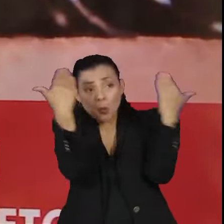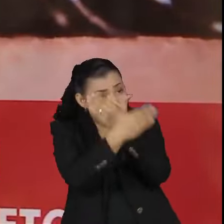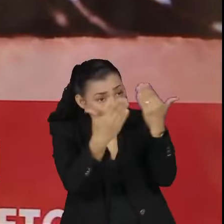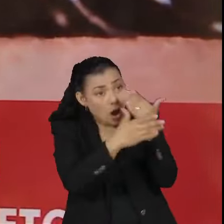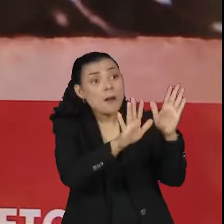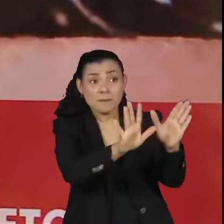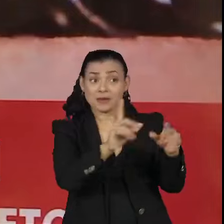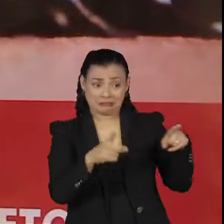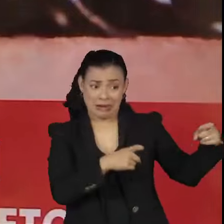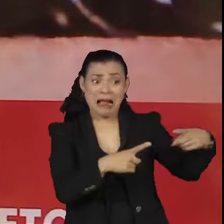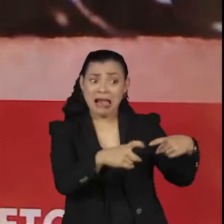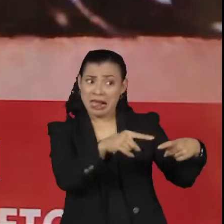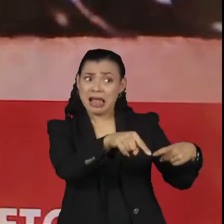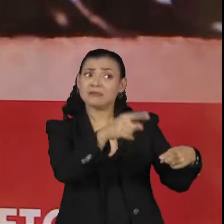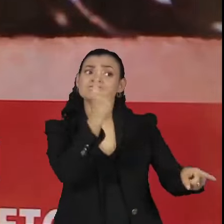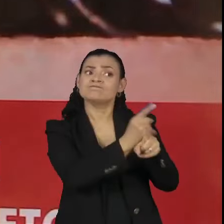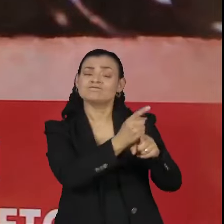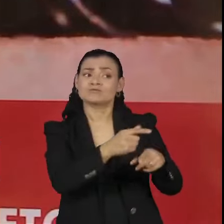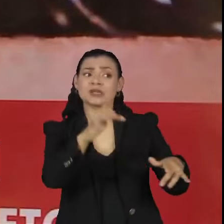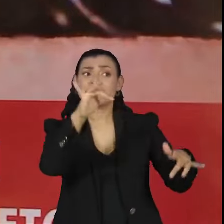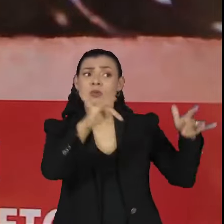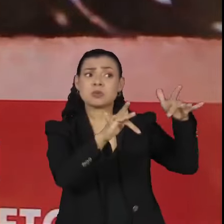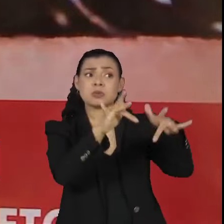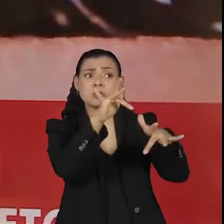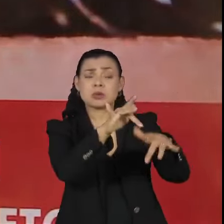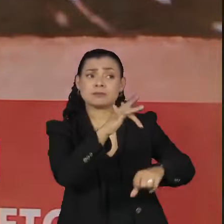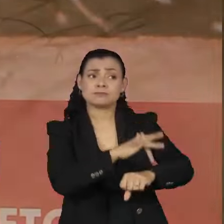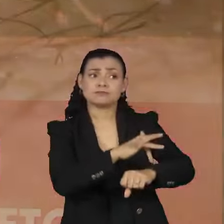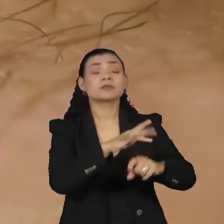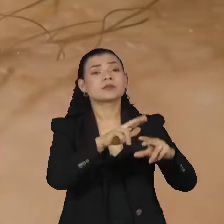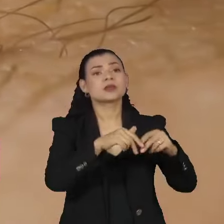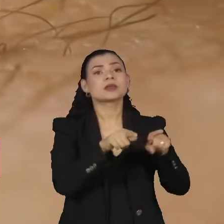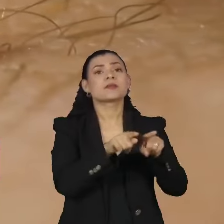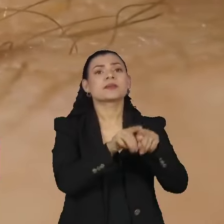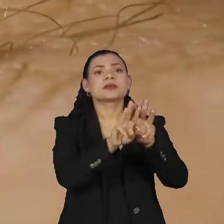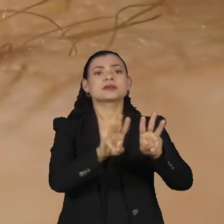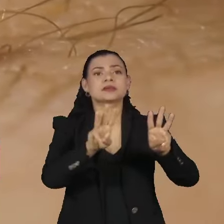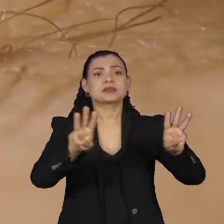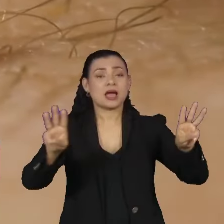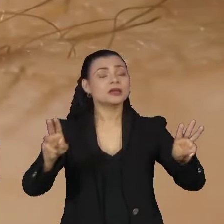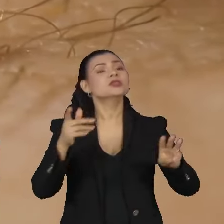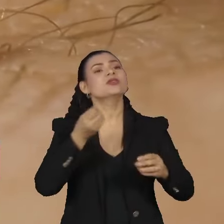realidade eles vão ver. E é muito importante também falar do nosso portal, que é o